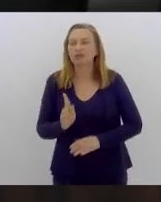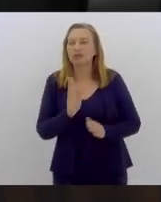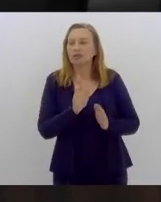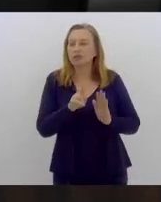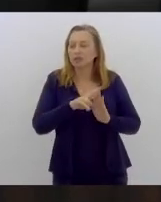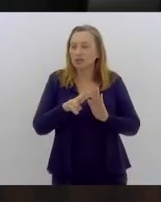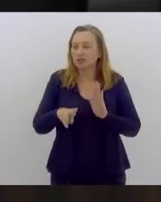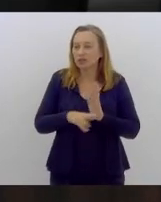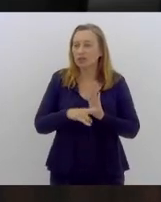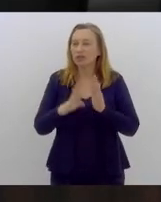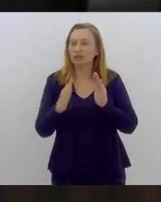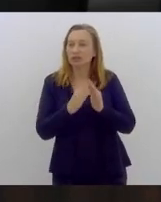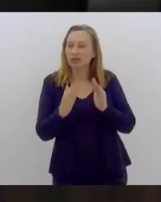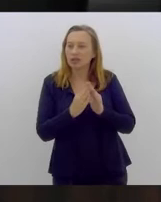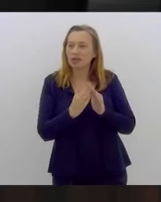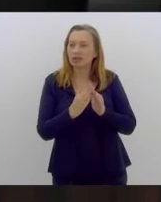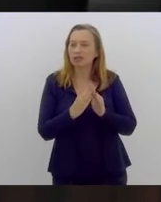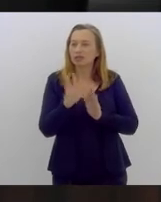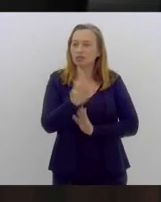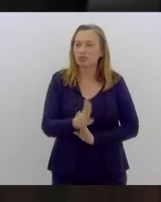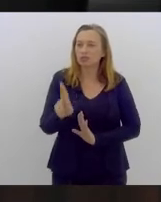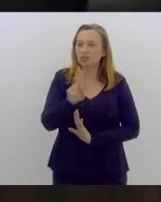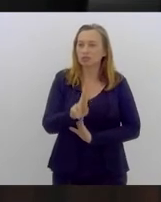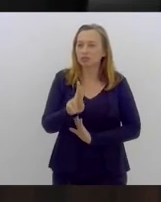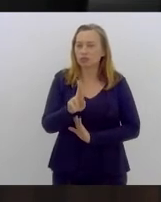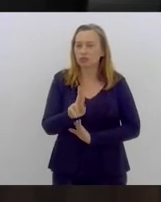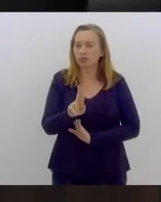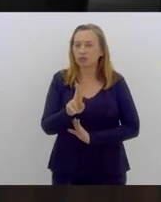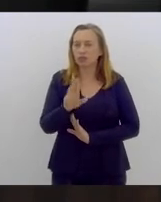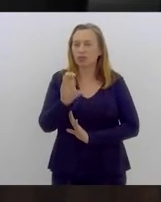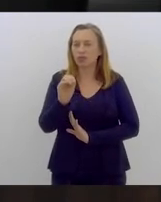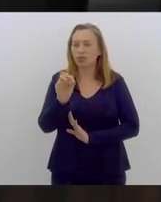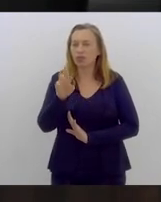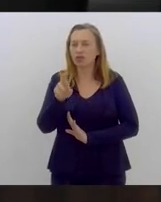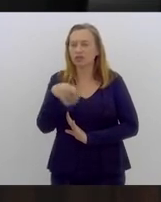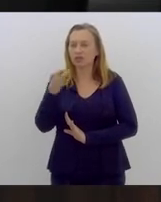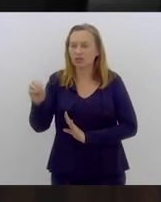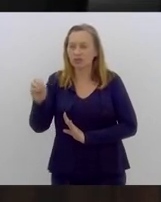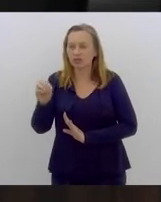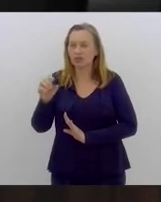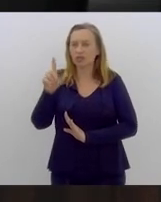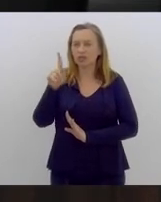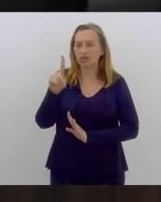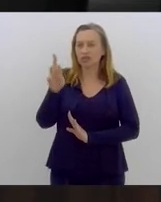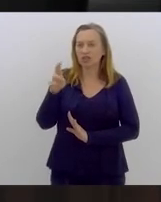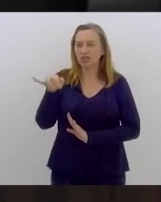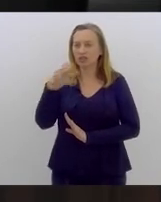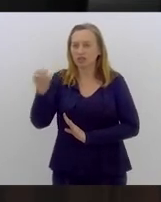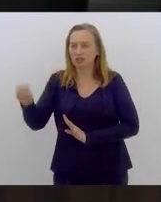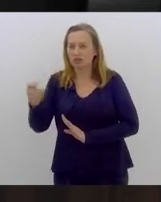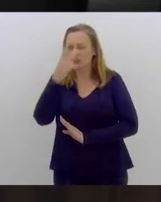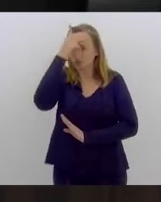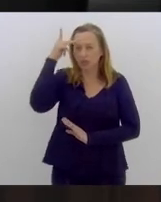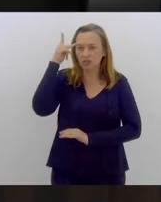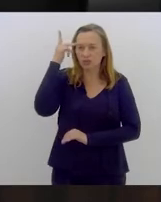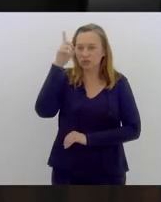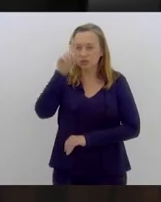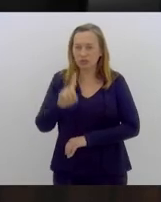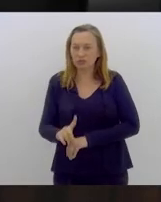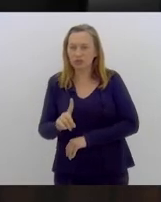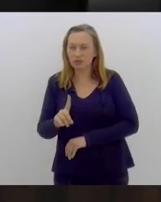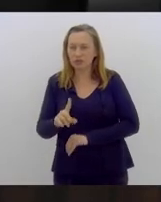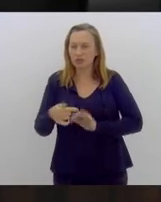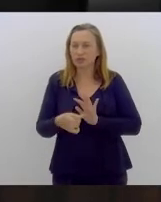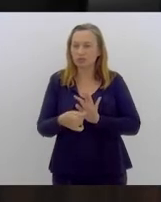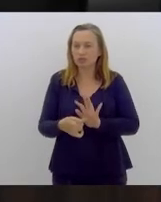de concessão e utilização do cordão de girassol como símbolo da identificação das pessoas com deficiências